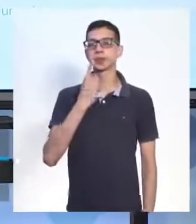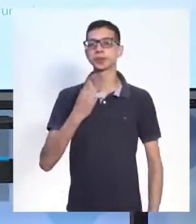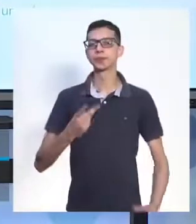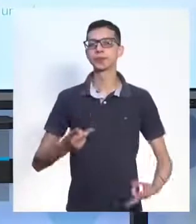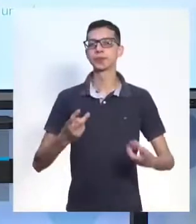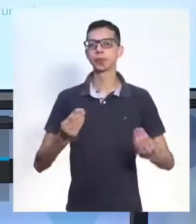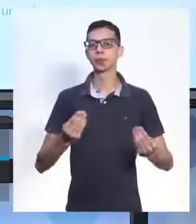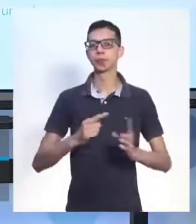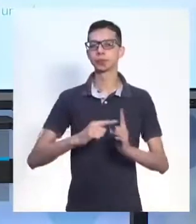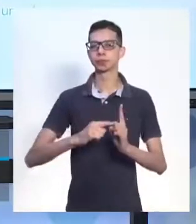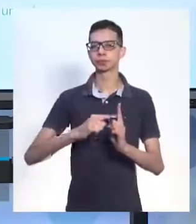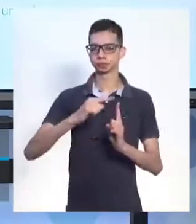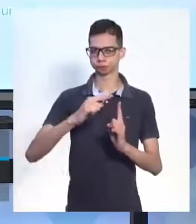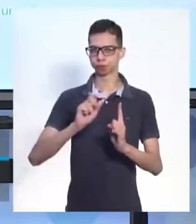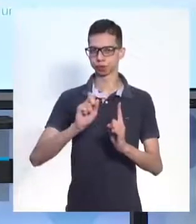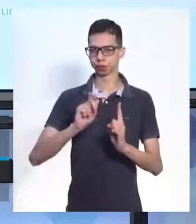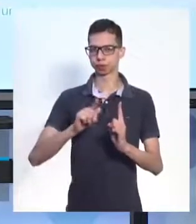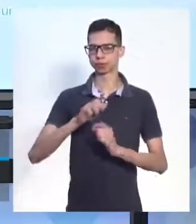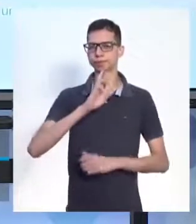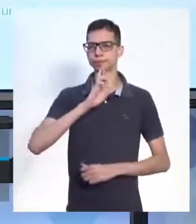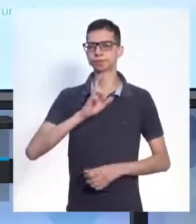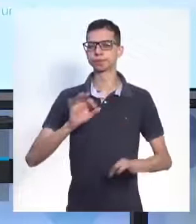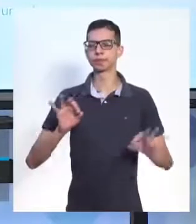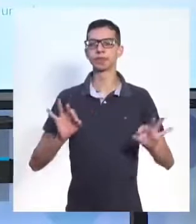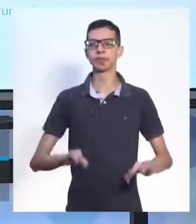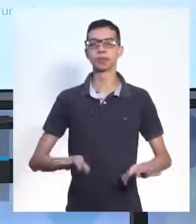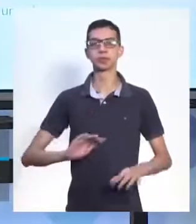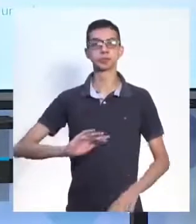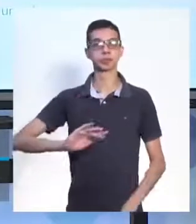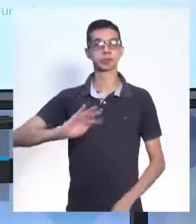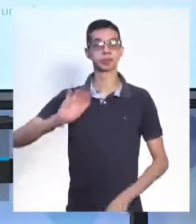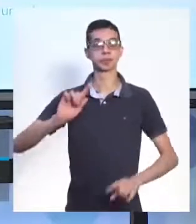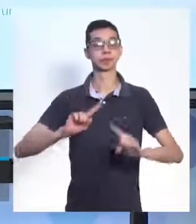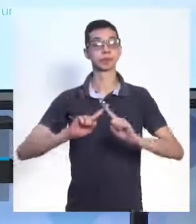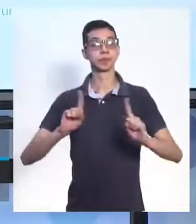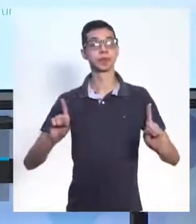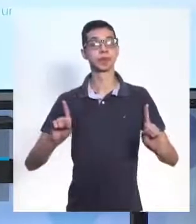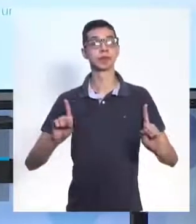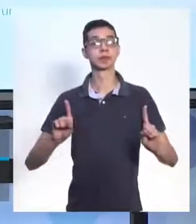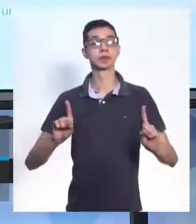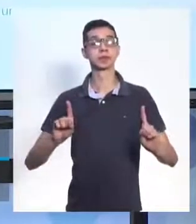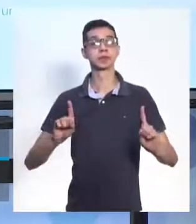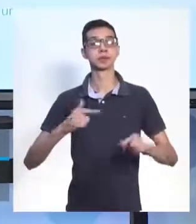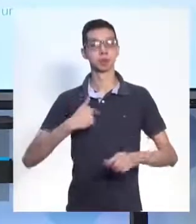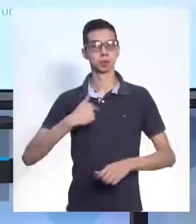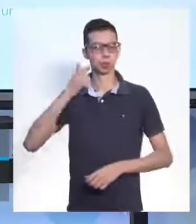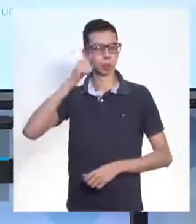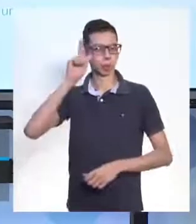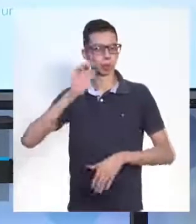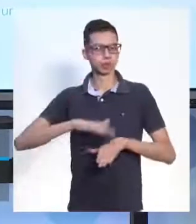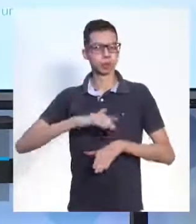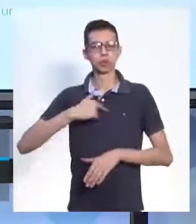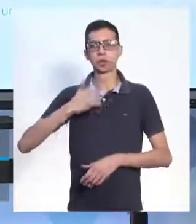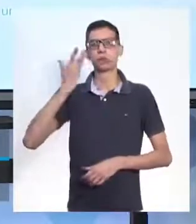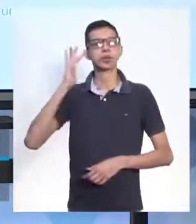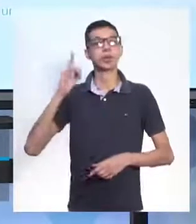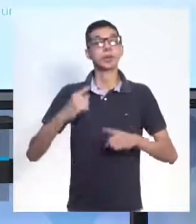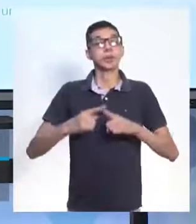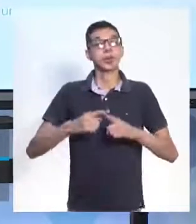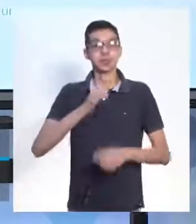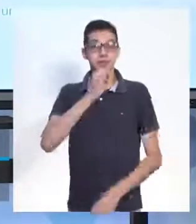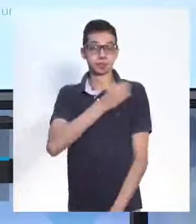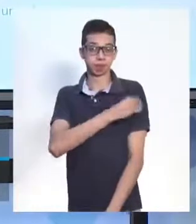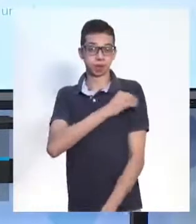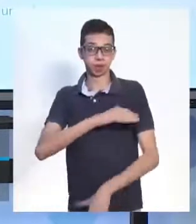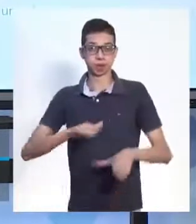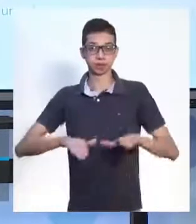uma resposta plausível. Como eu fiz ele ontem, eu não sei se vai subir, por quê? Porque pode ter evaporado o álcool que está ali, né,